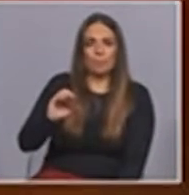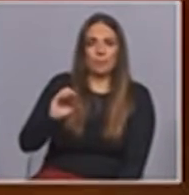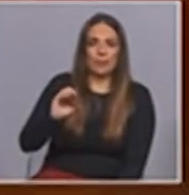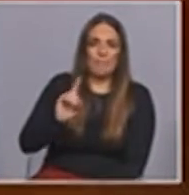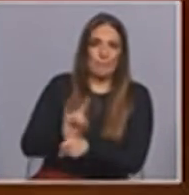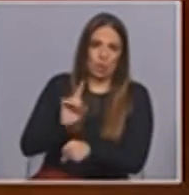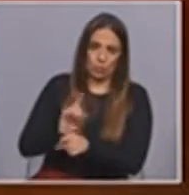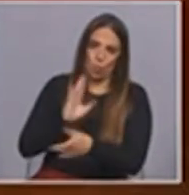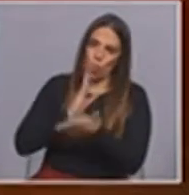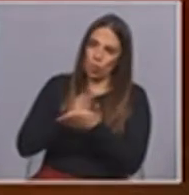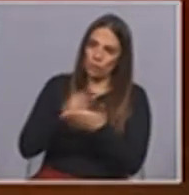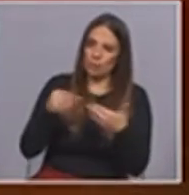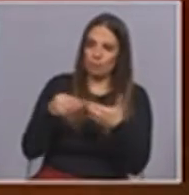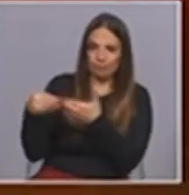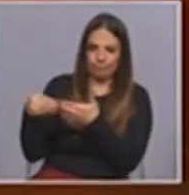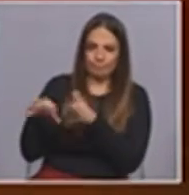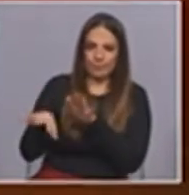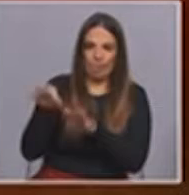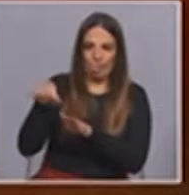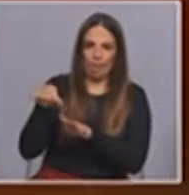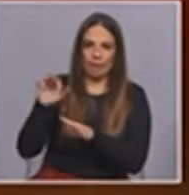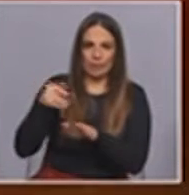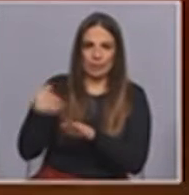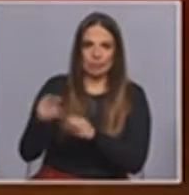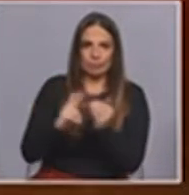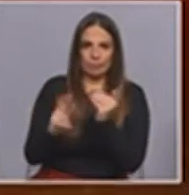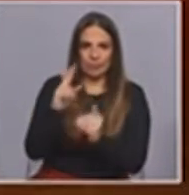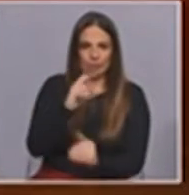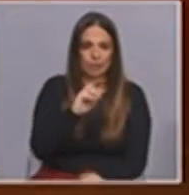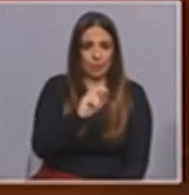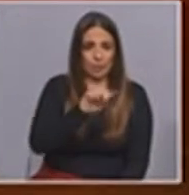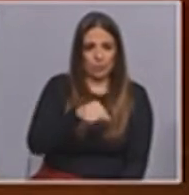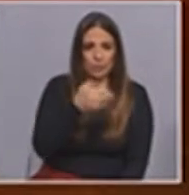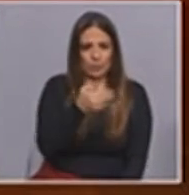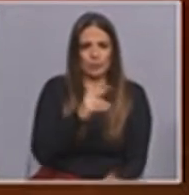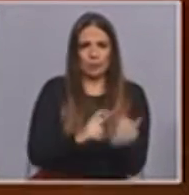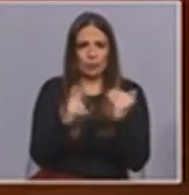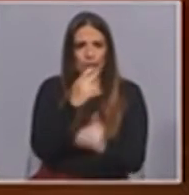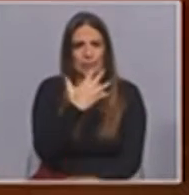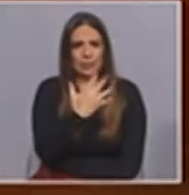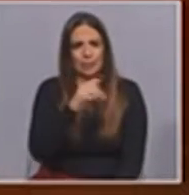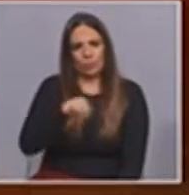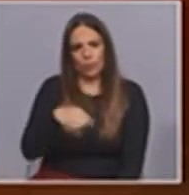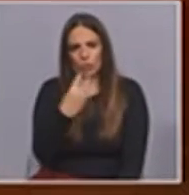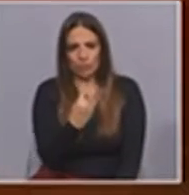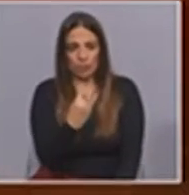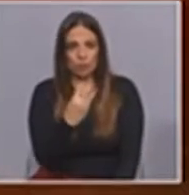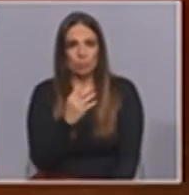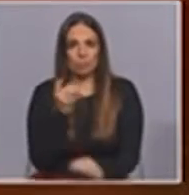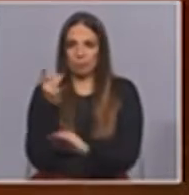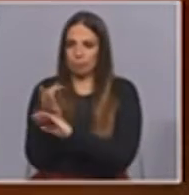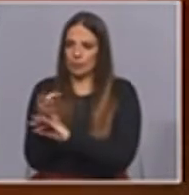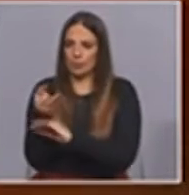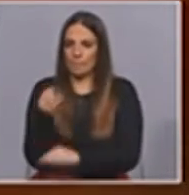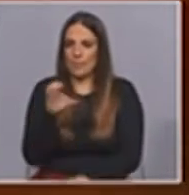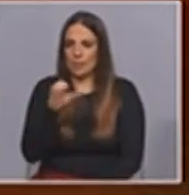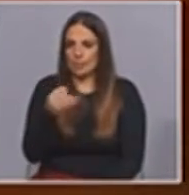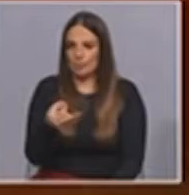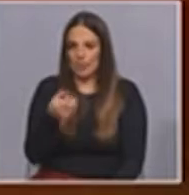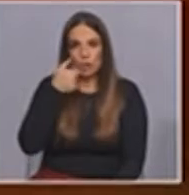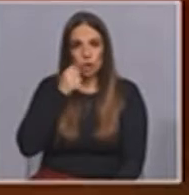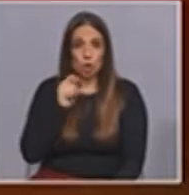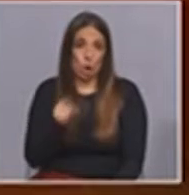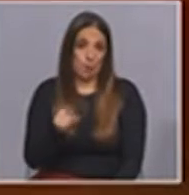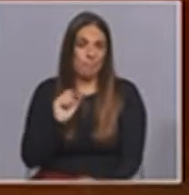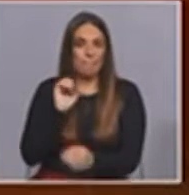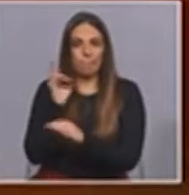semana, teria um crescimento, passando dos 3,7% para os 5,3% e ultrapassando o PCP de Jerónimo